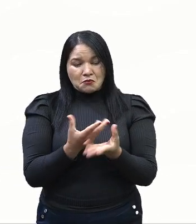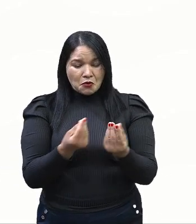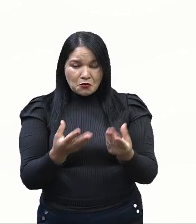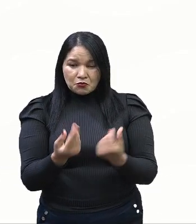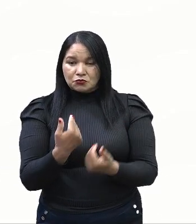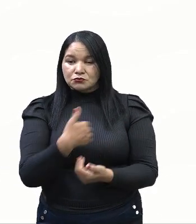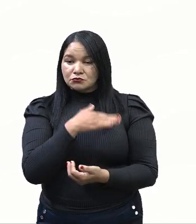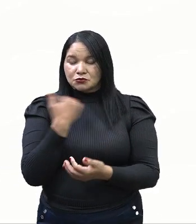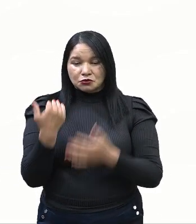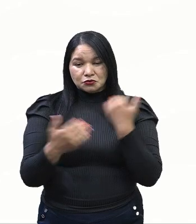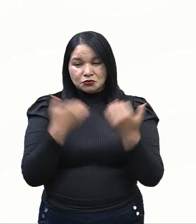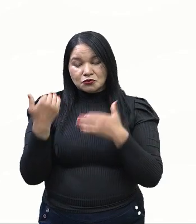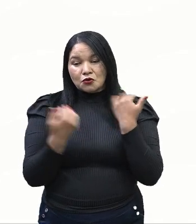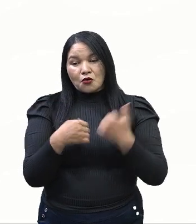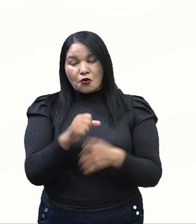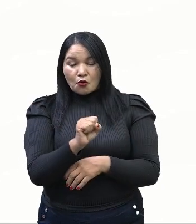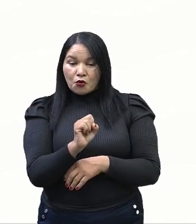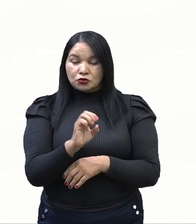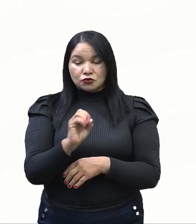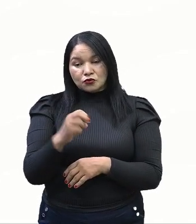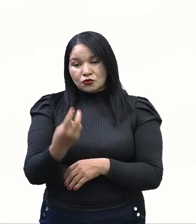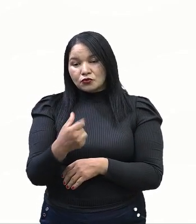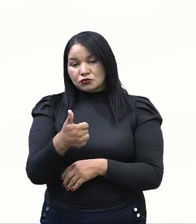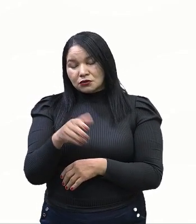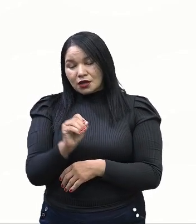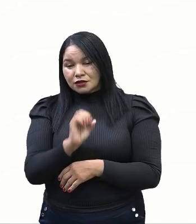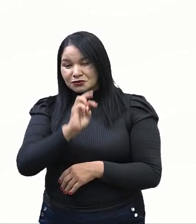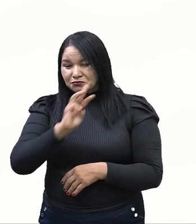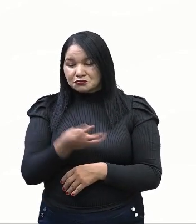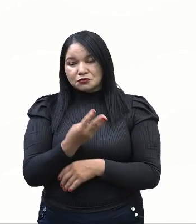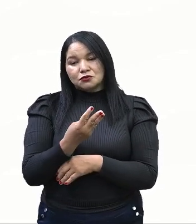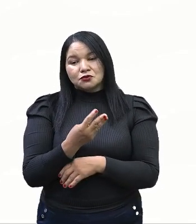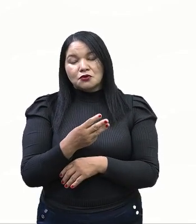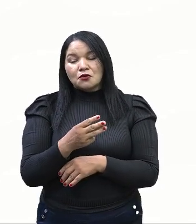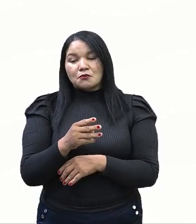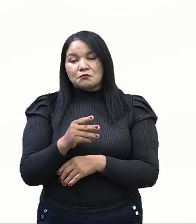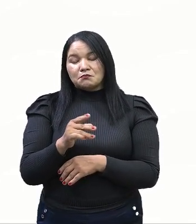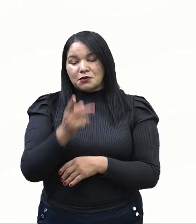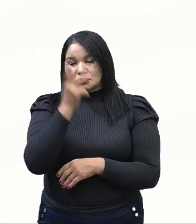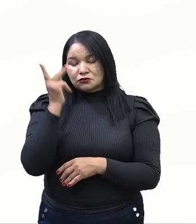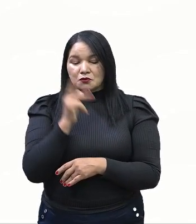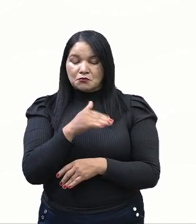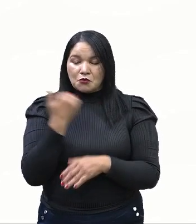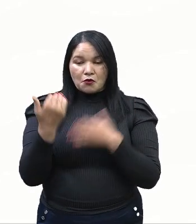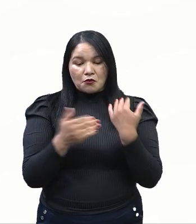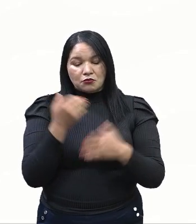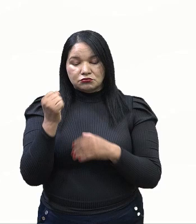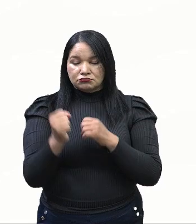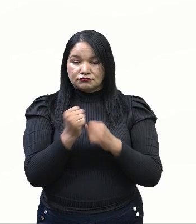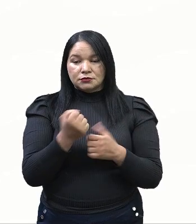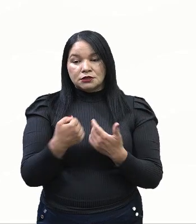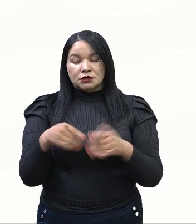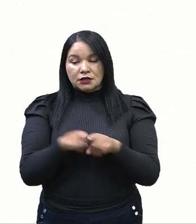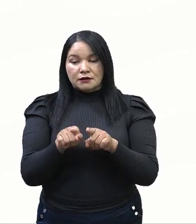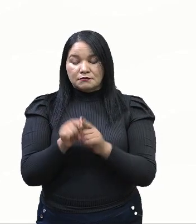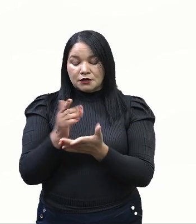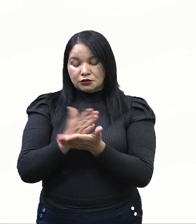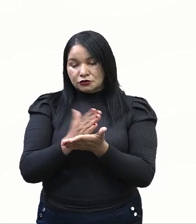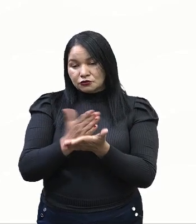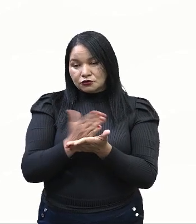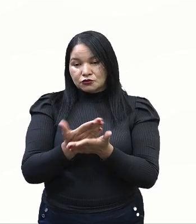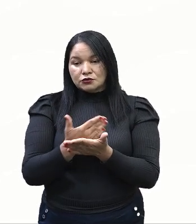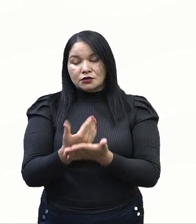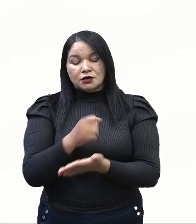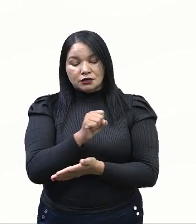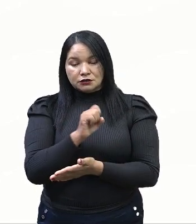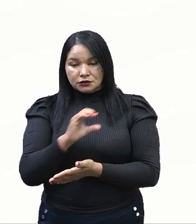8 a 10 mil pessoas vão ser mortas nesses conflitos, e a gente vai ter a redefinição de fronteiras entre Santa Catarina